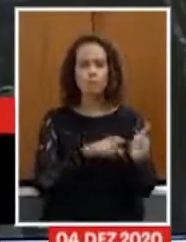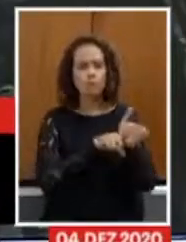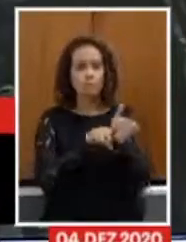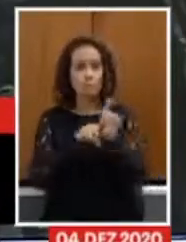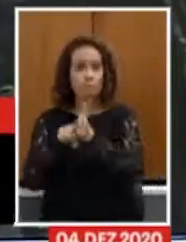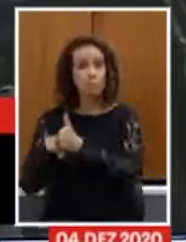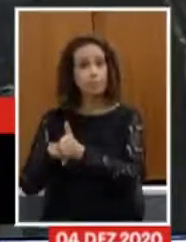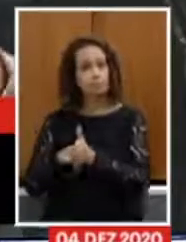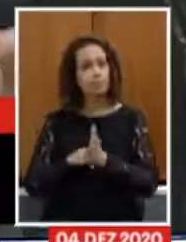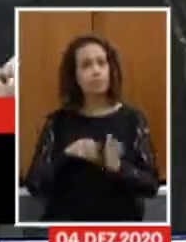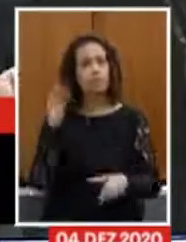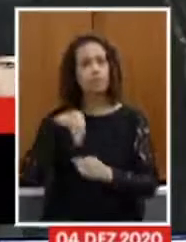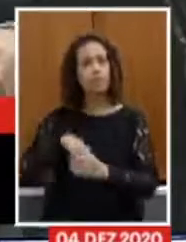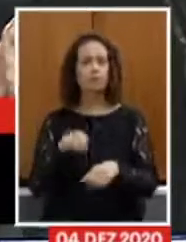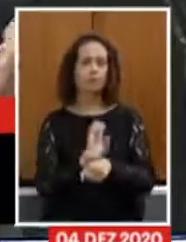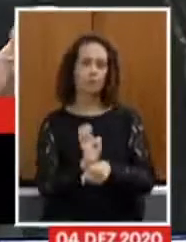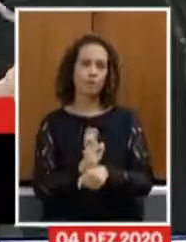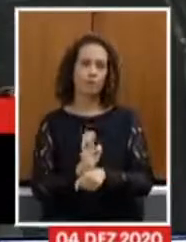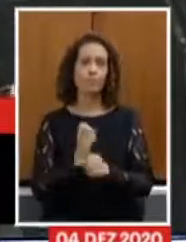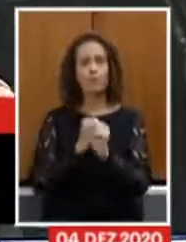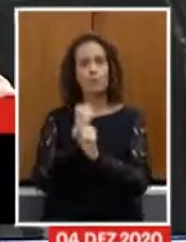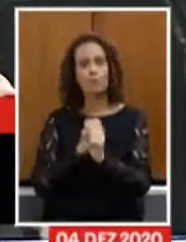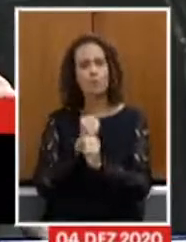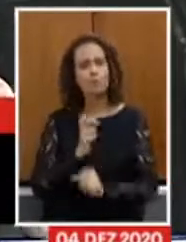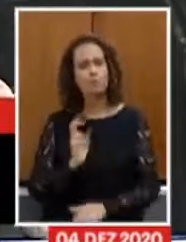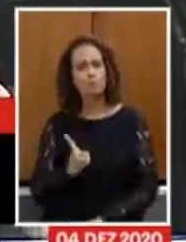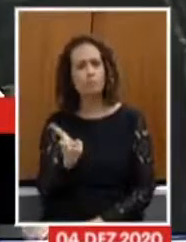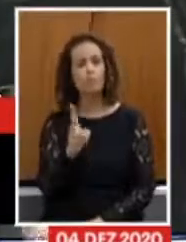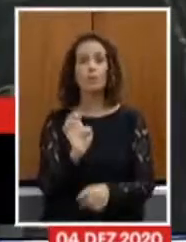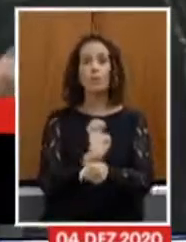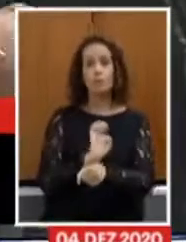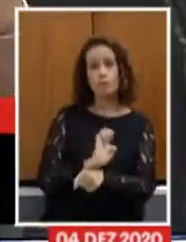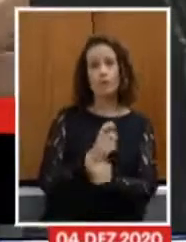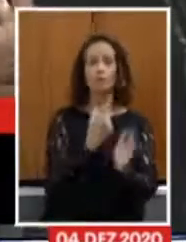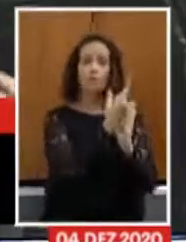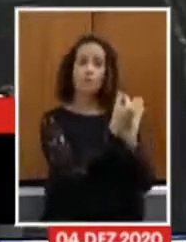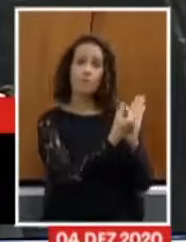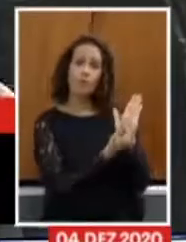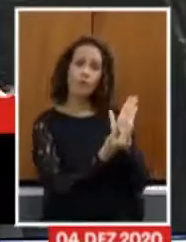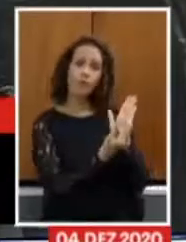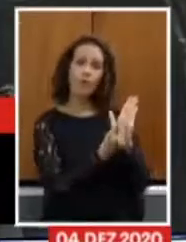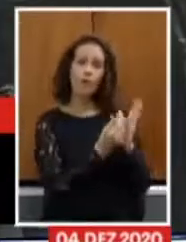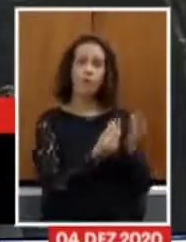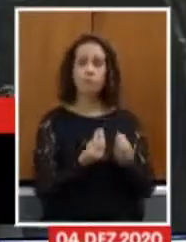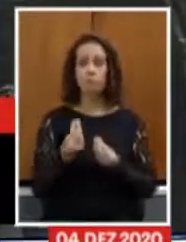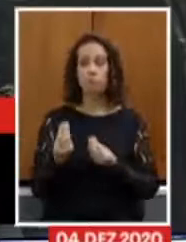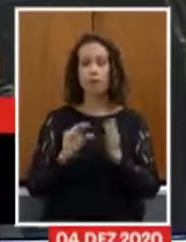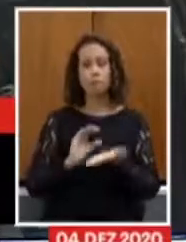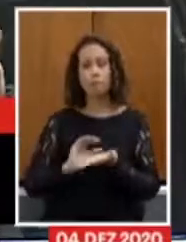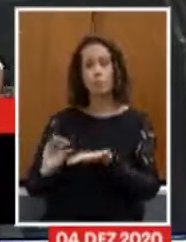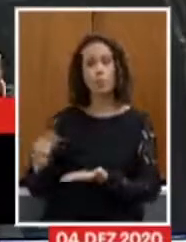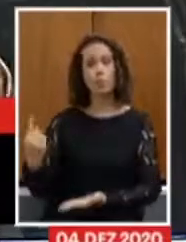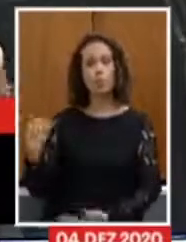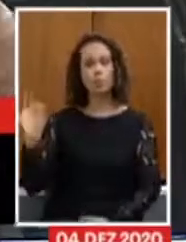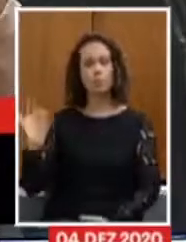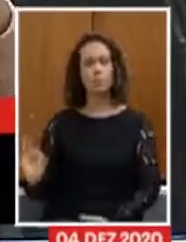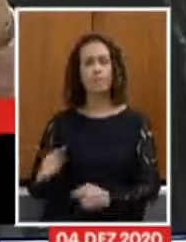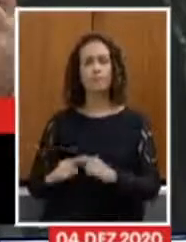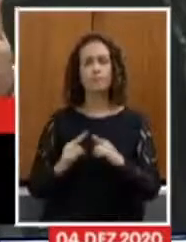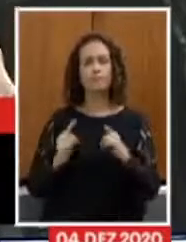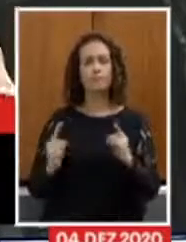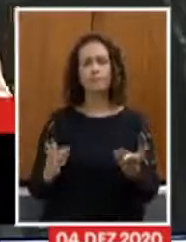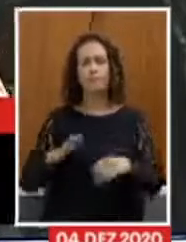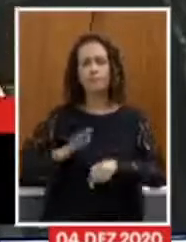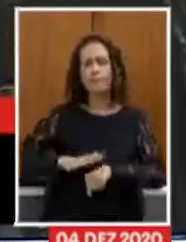FAPEMIG, porque todo ano o Estado, de fato, cumpre o orçamento destinando 1%. Mas a sua execução, a